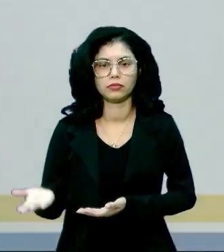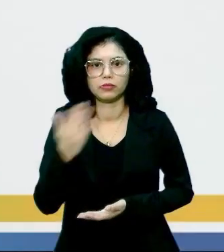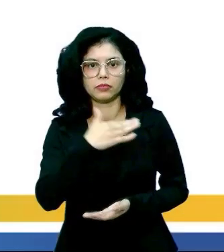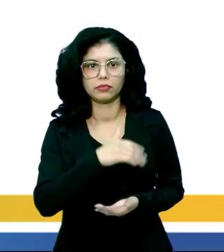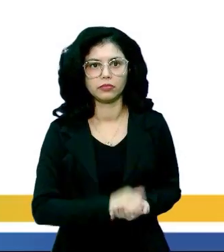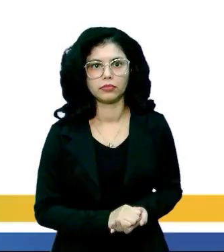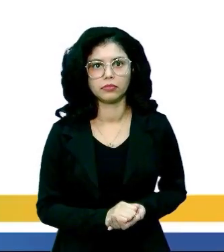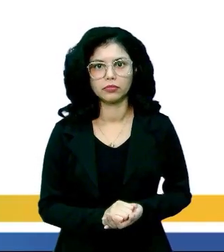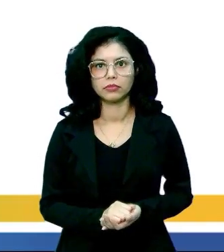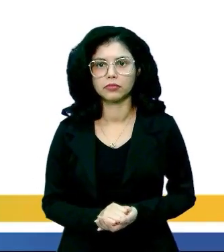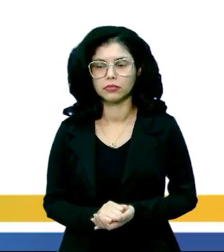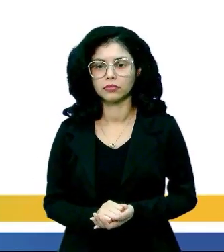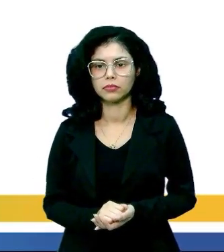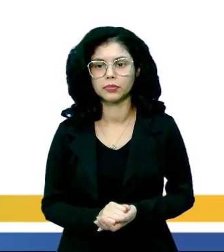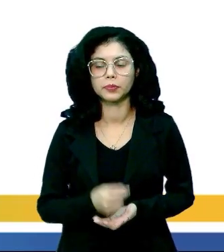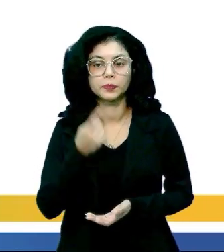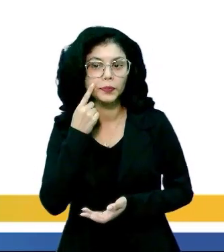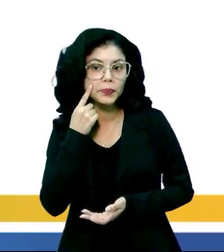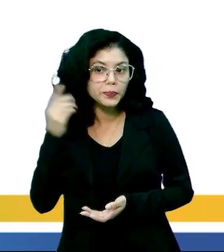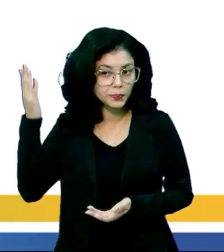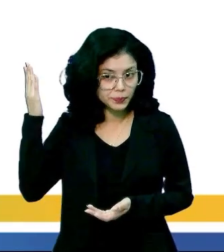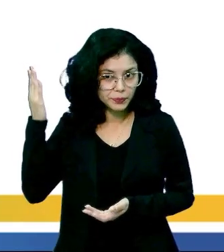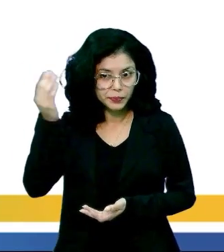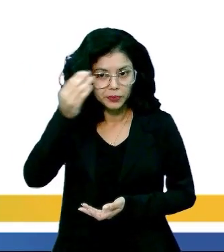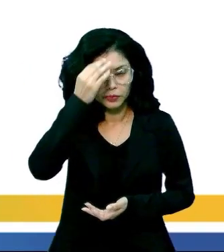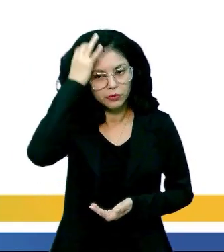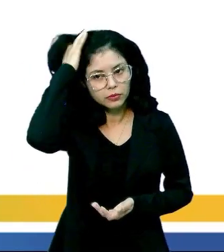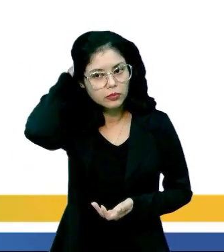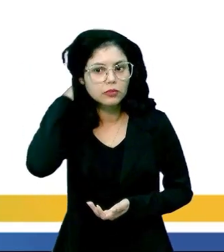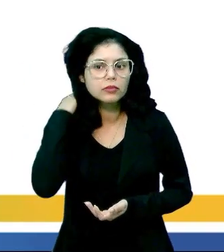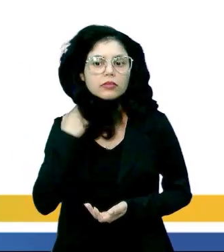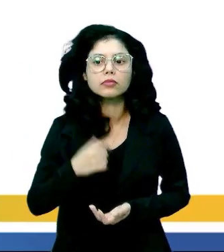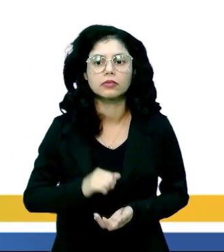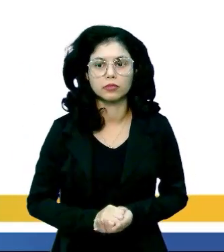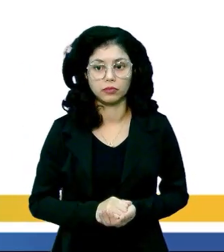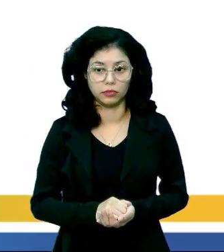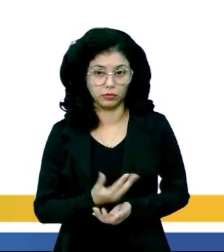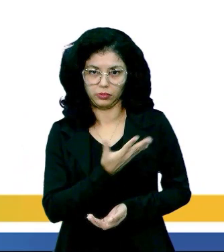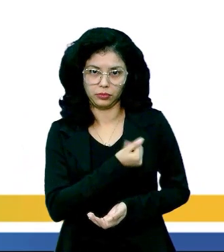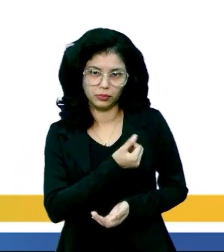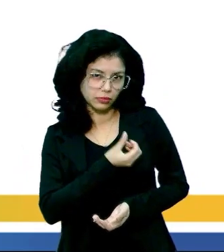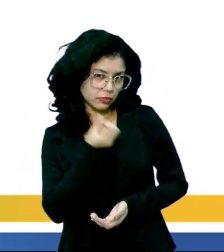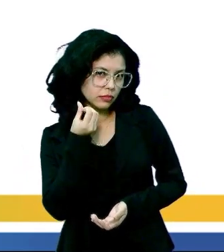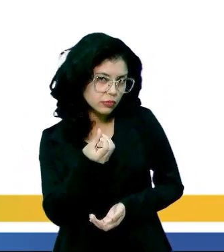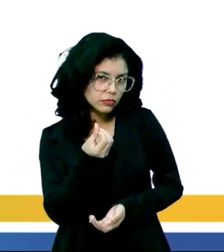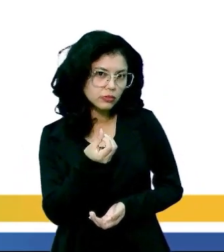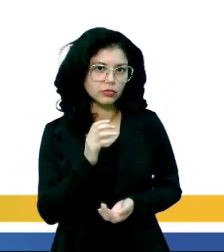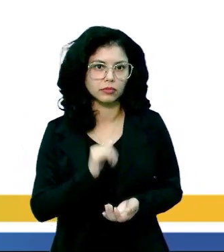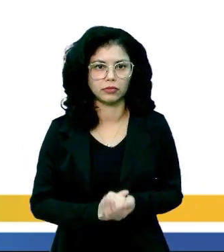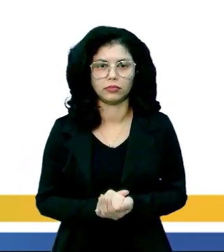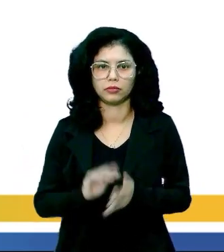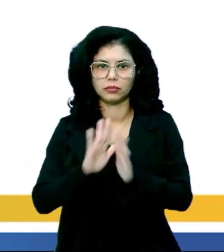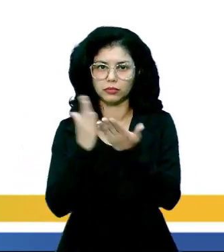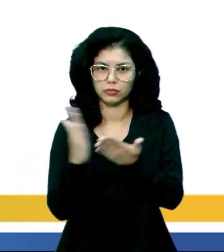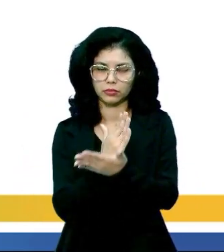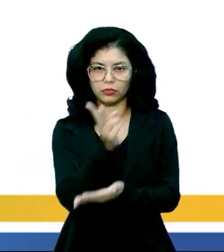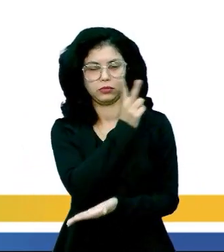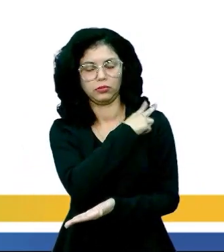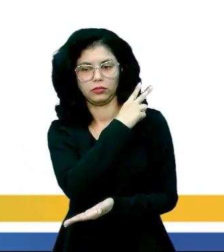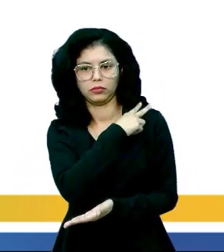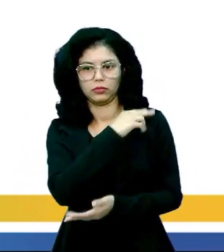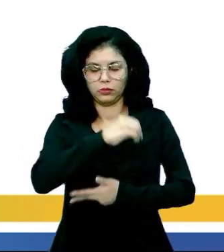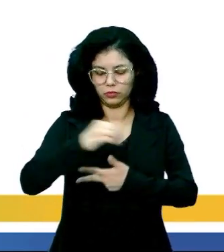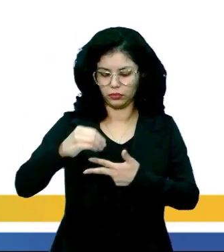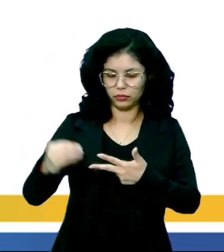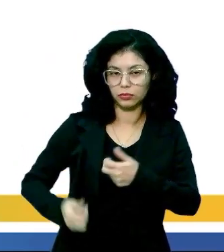lá. Olha aí, a primeira questão é a questão de número 6, e ela está no livro do segundo ano,